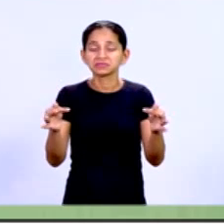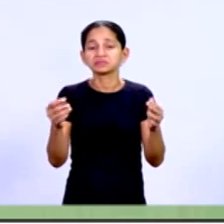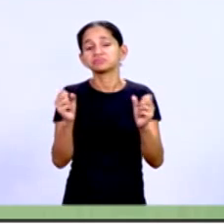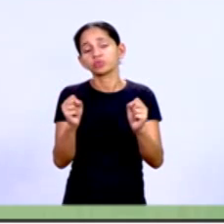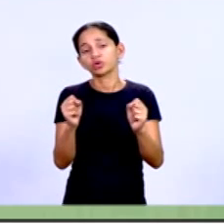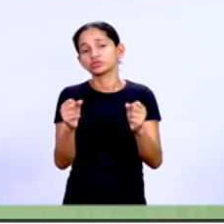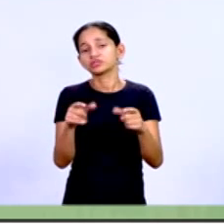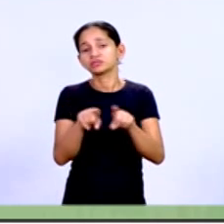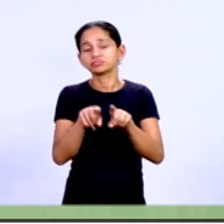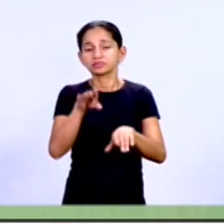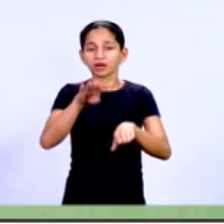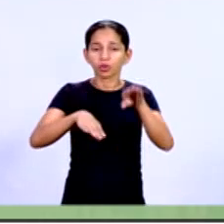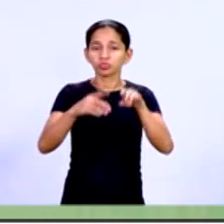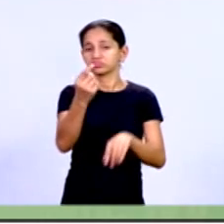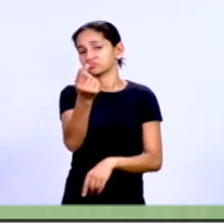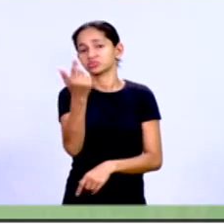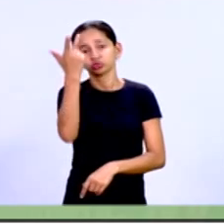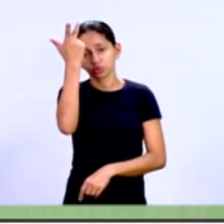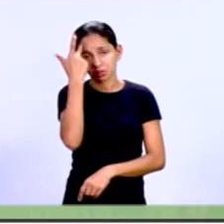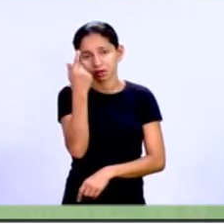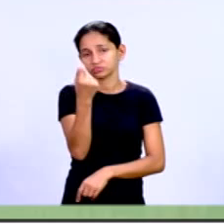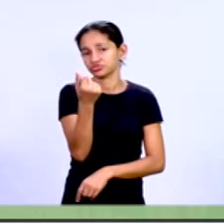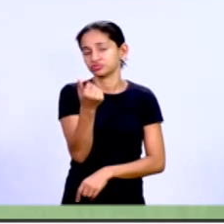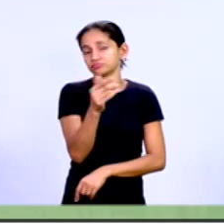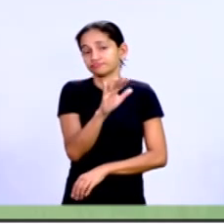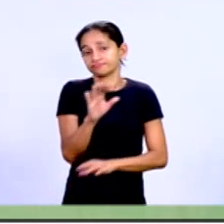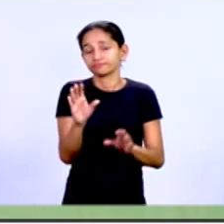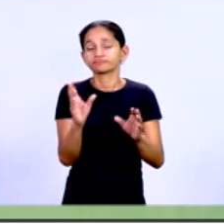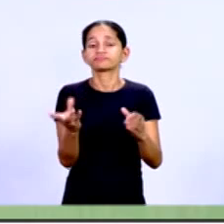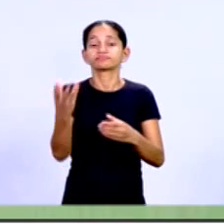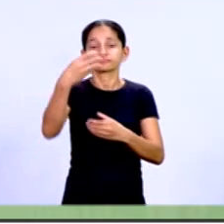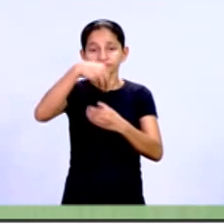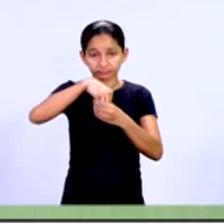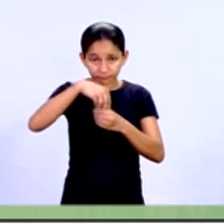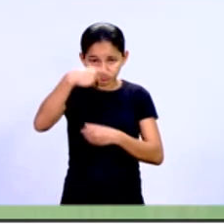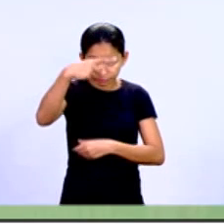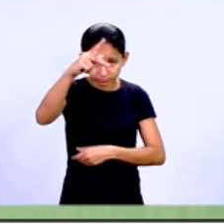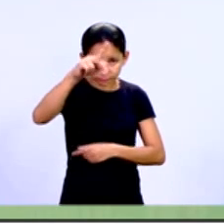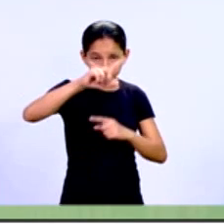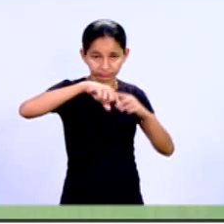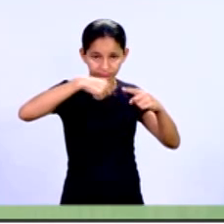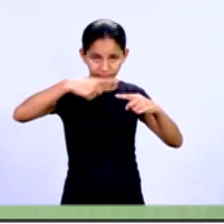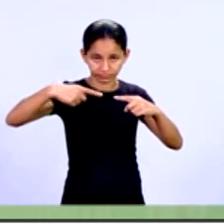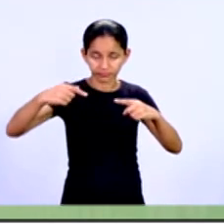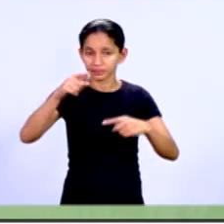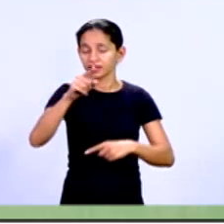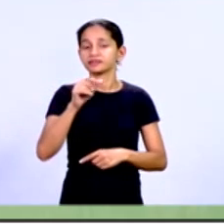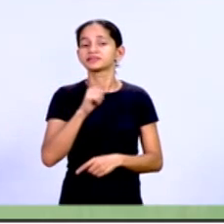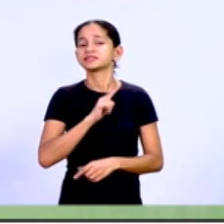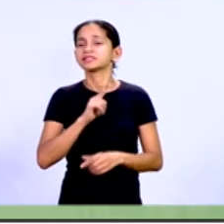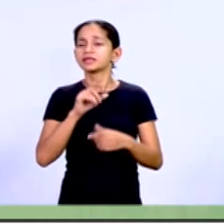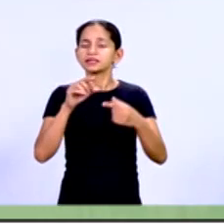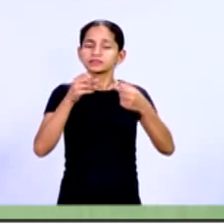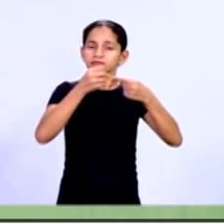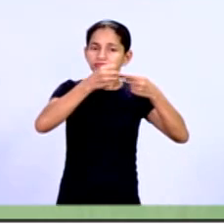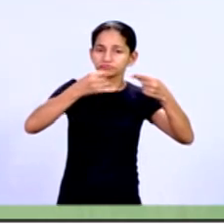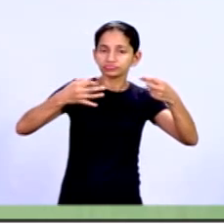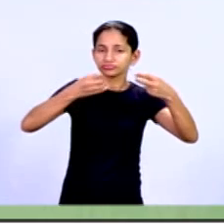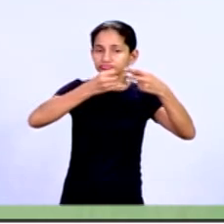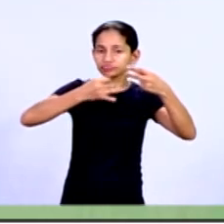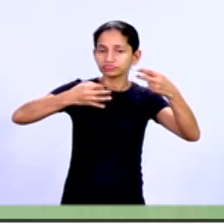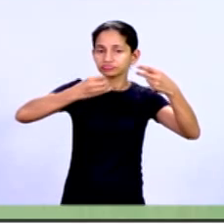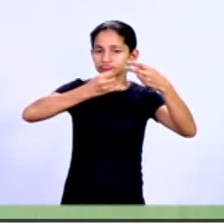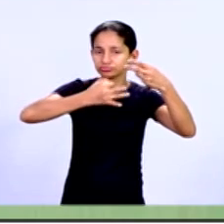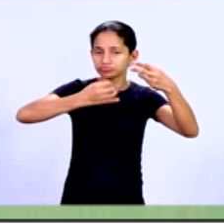de mercado. Dentro do material postilado que vocês têm, tem a definição detalhada de cada um tipo